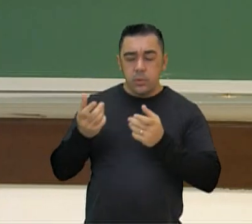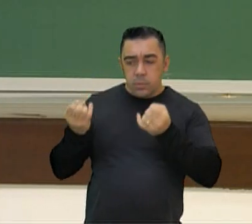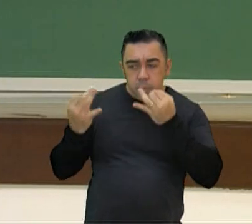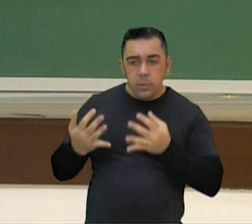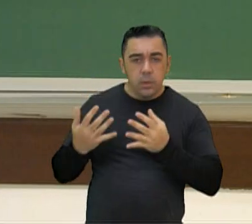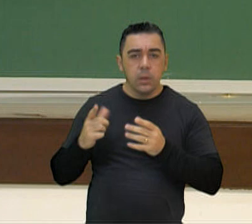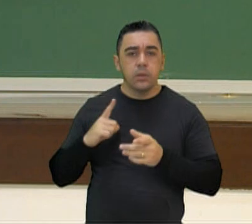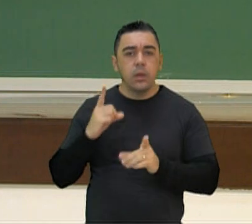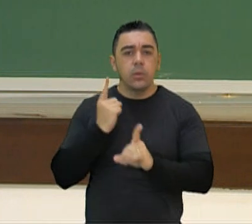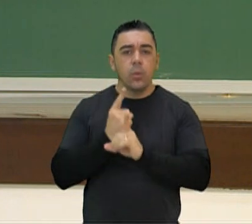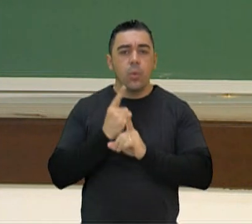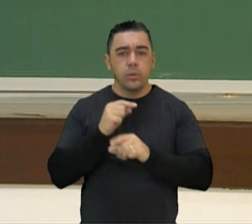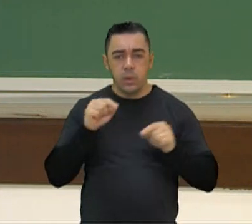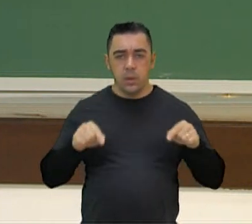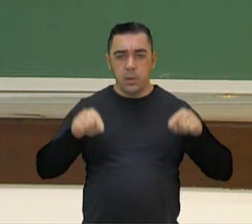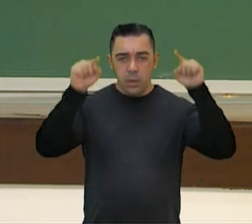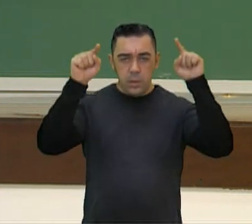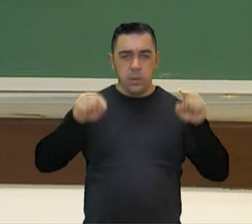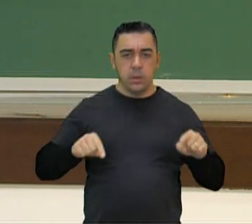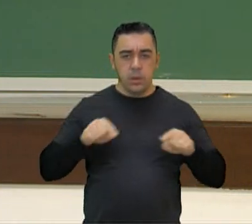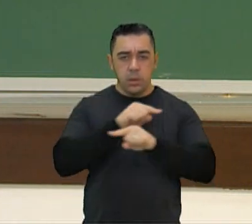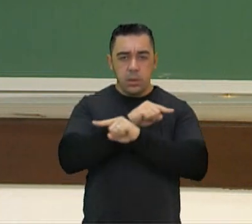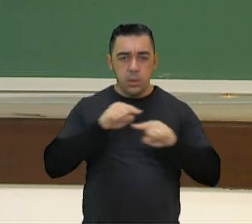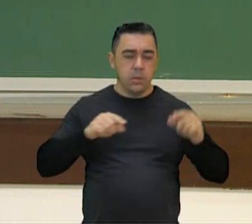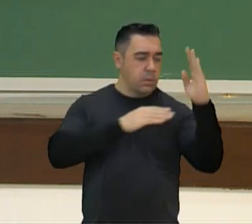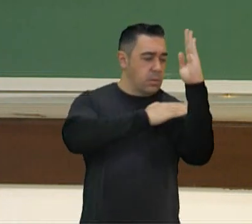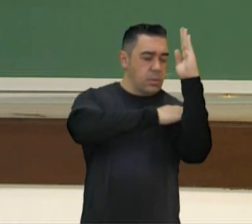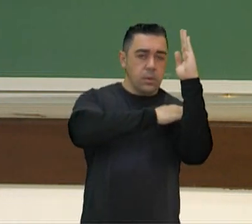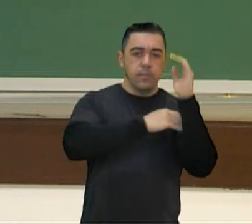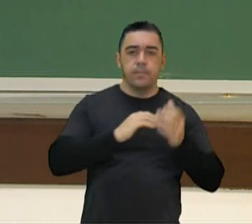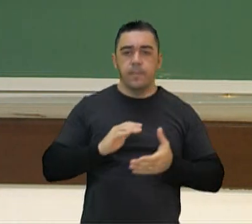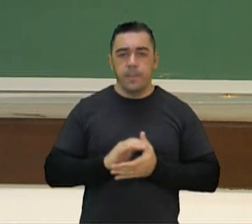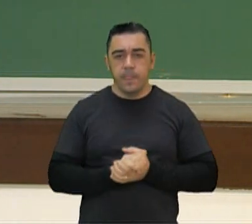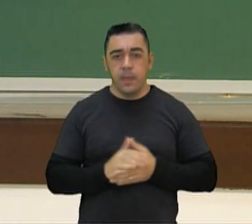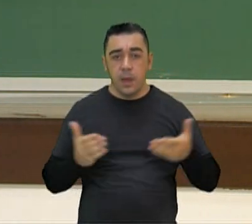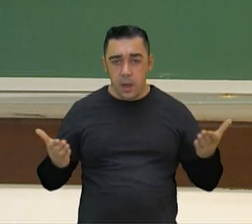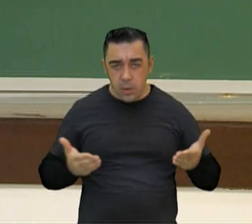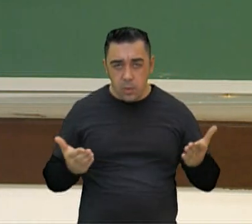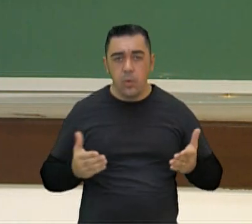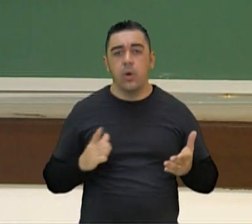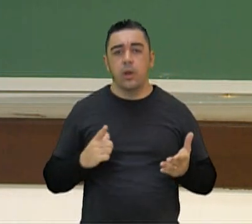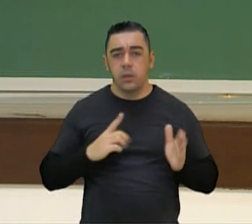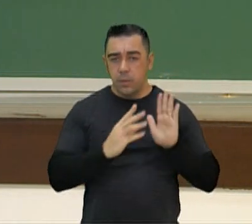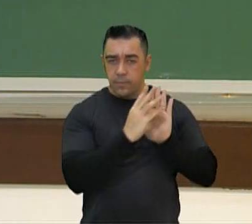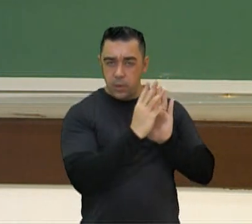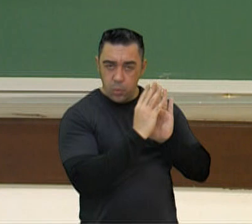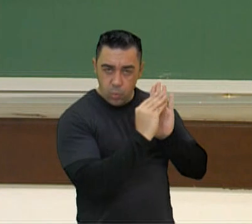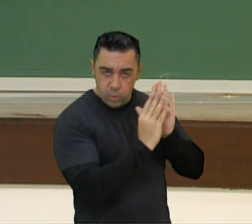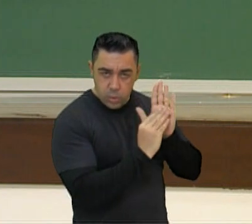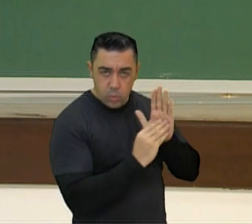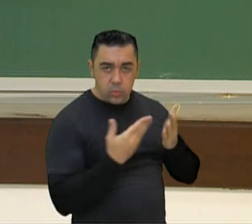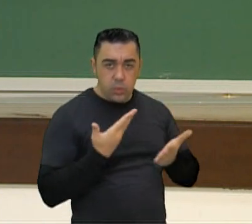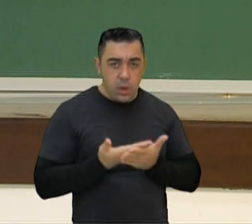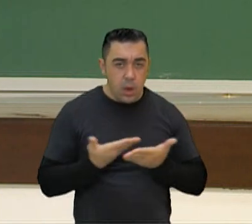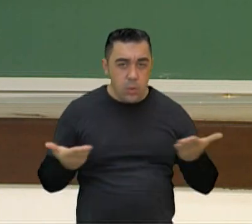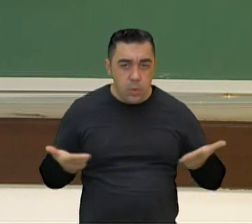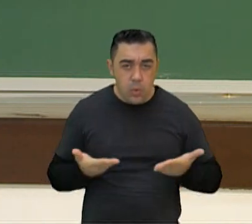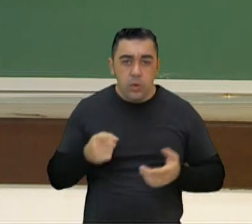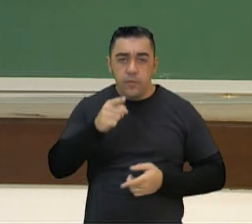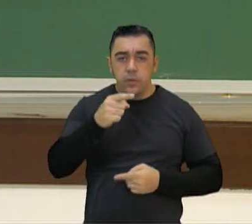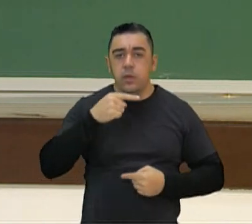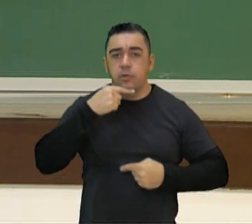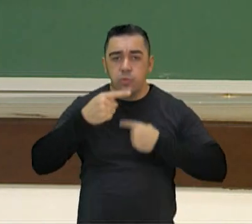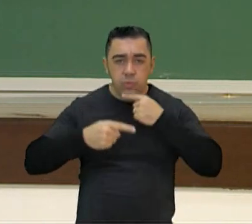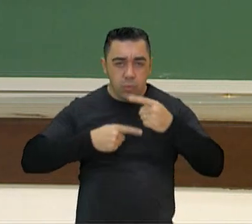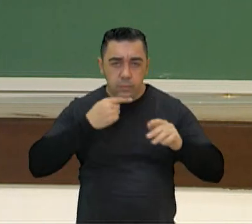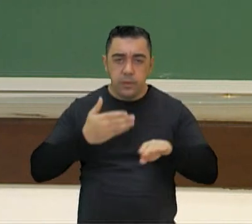identificar ela no plano cartesiano. Então, ficamos nesses conteúdos da aula de hoje. Qualquer dúvida, entre na